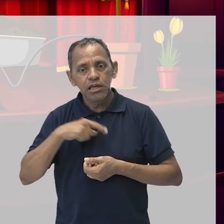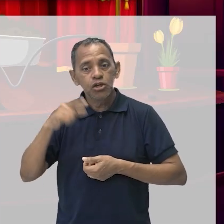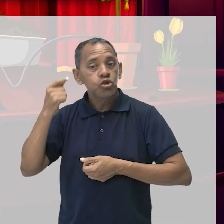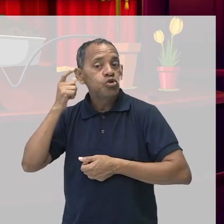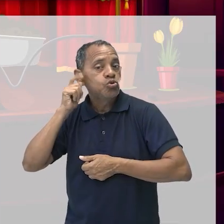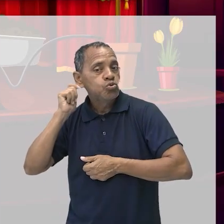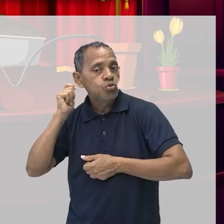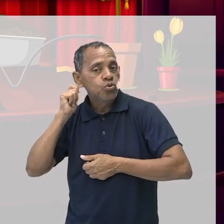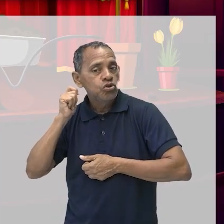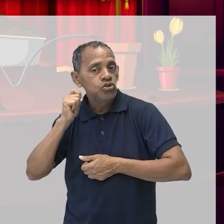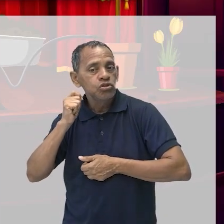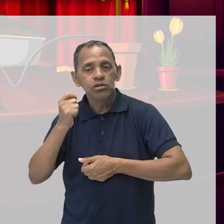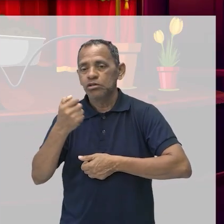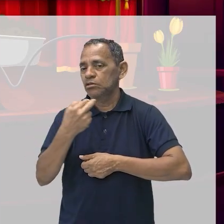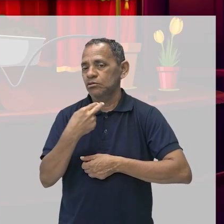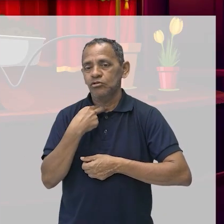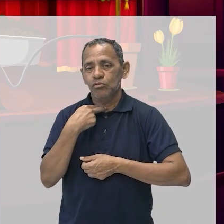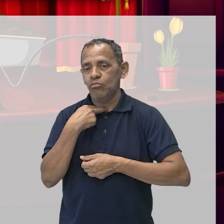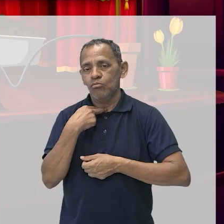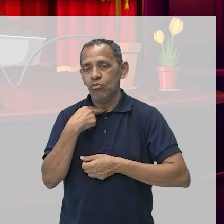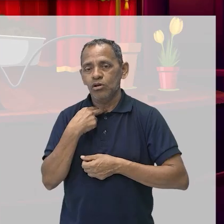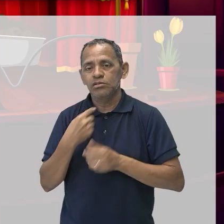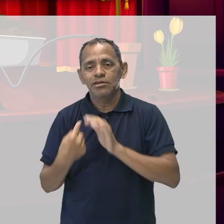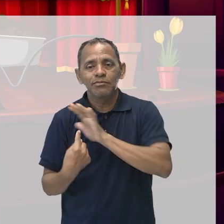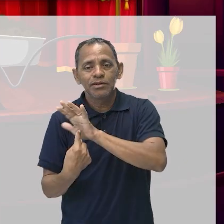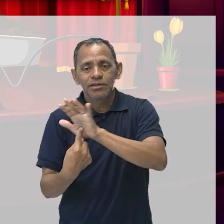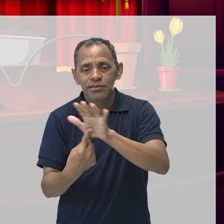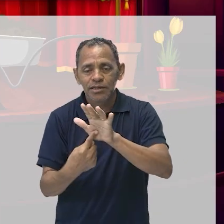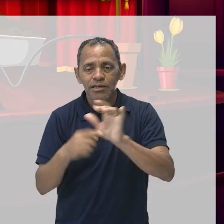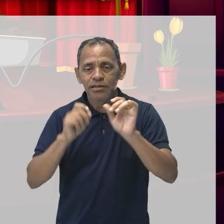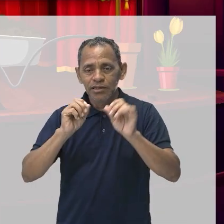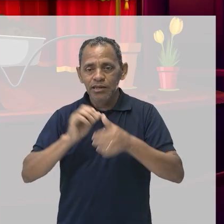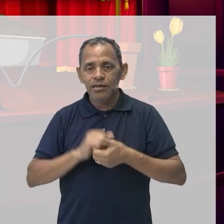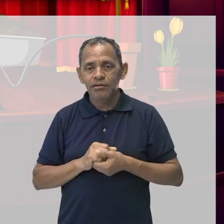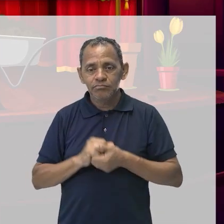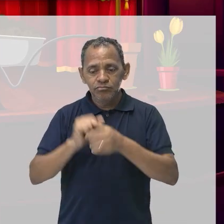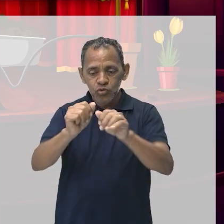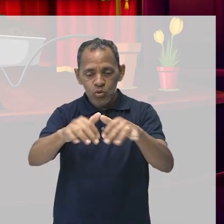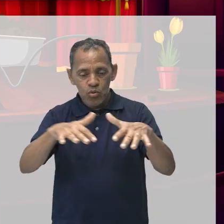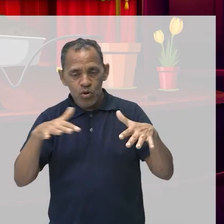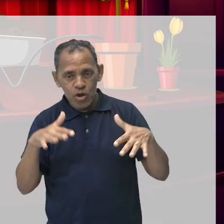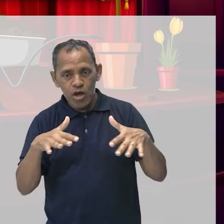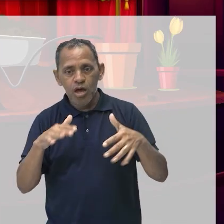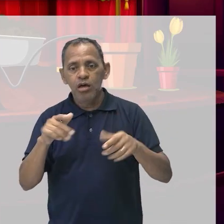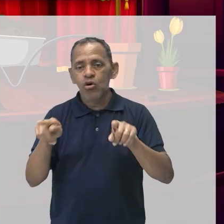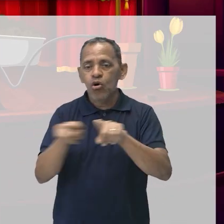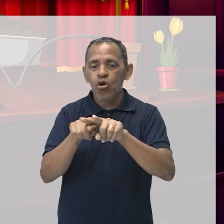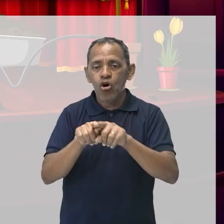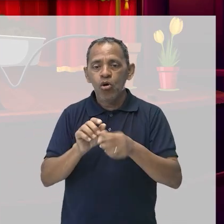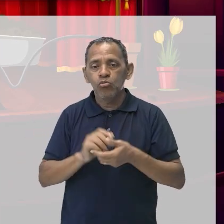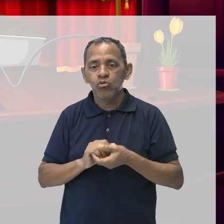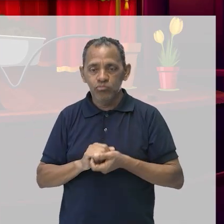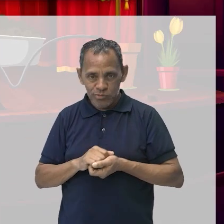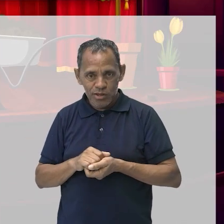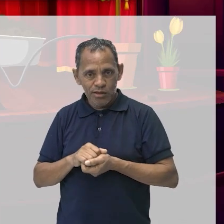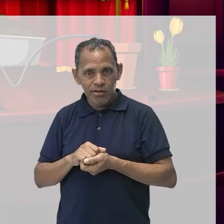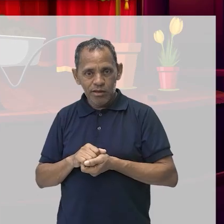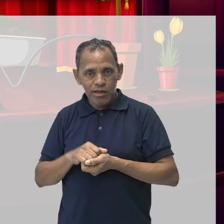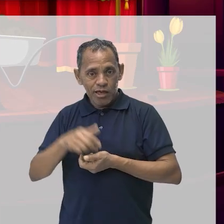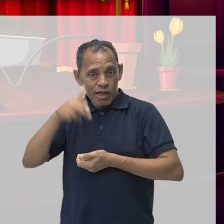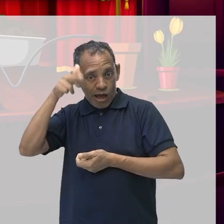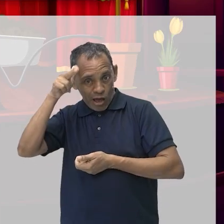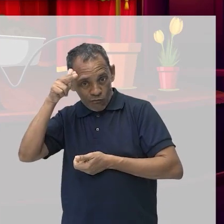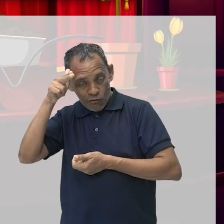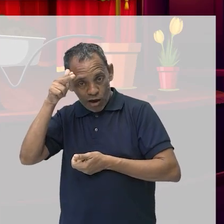que não vão poder ser apresentados no palco, como um trote de cavalo, carros